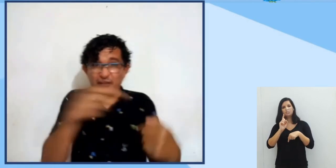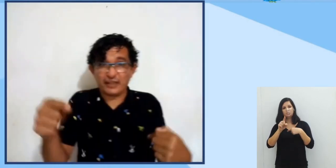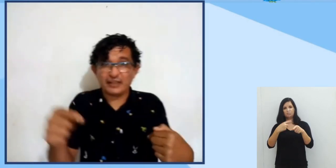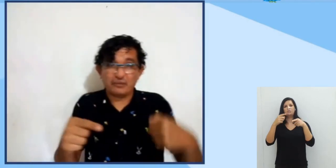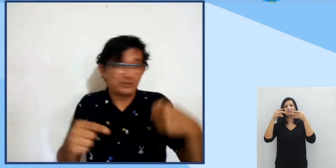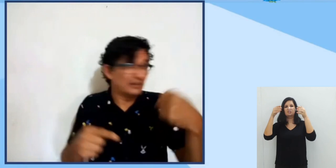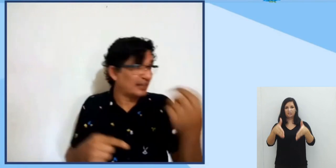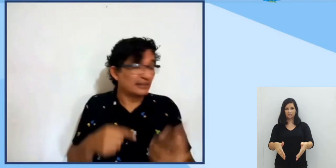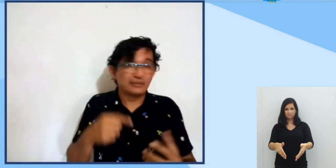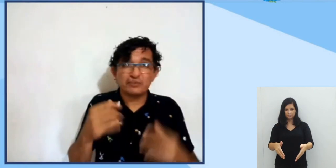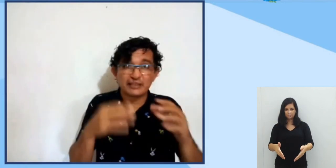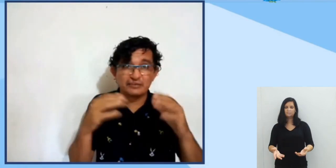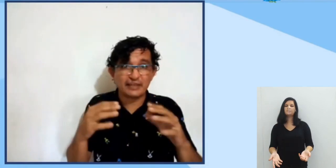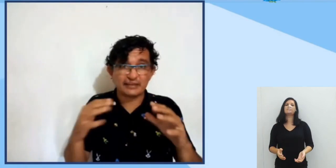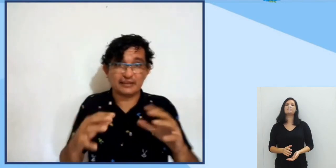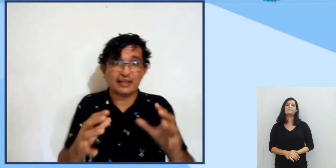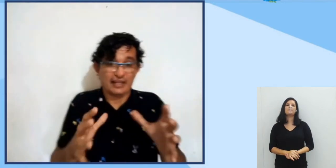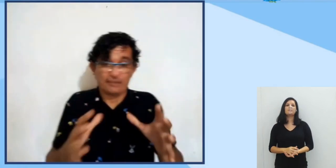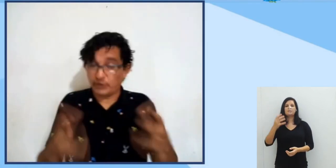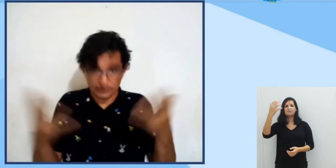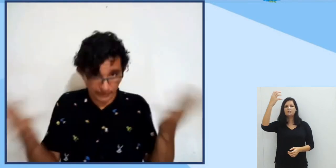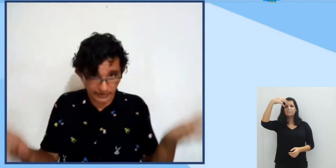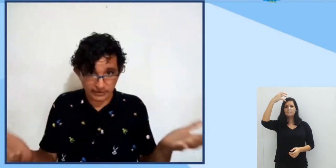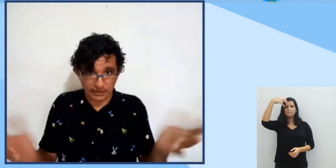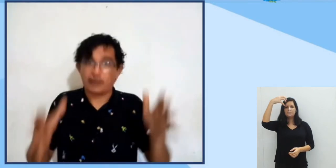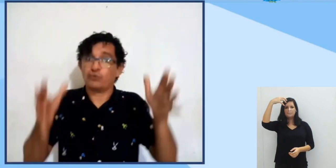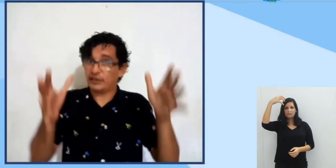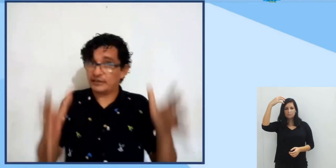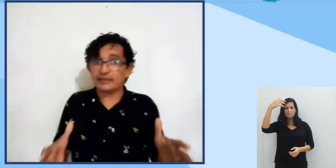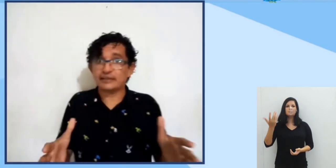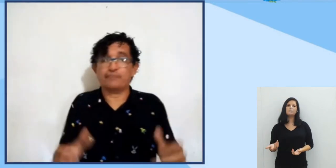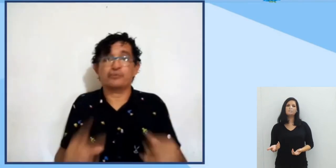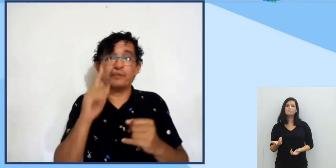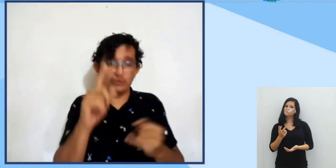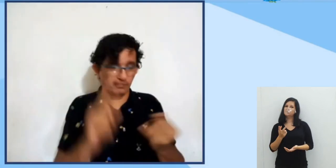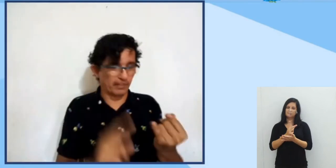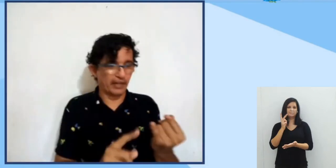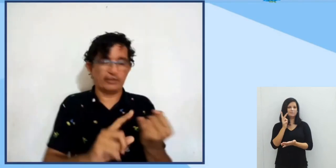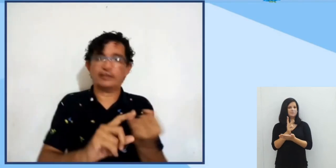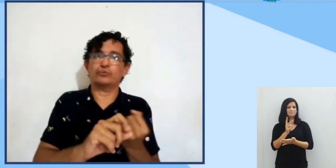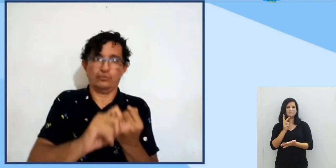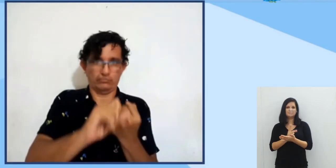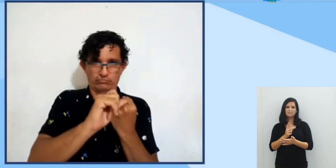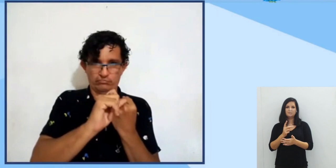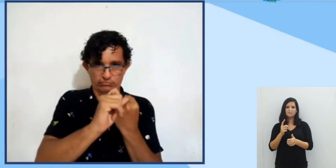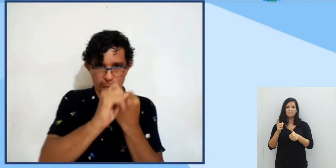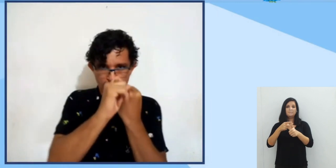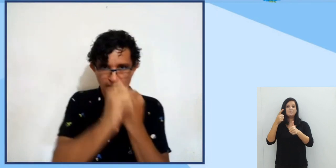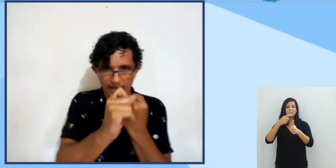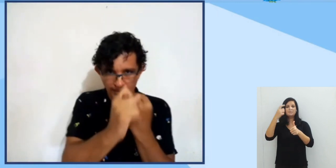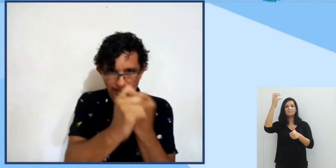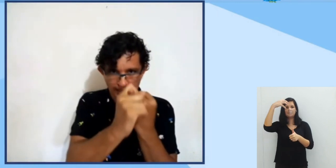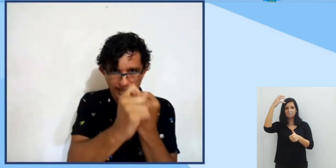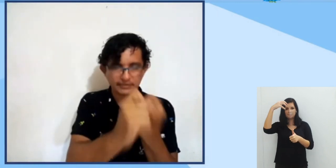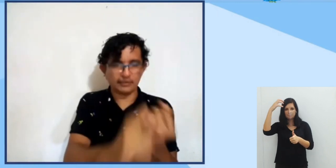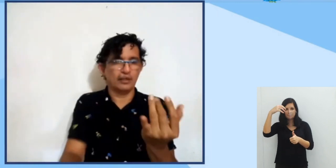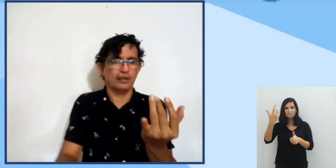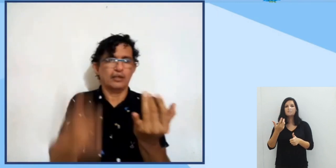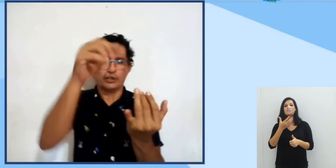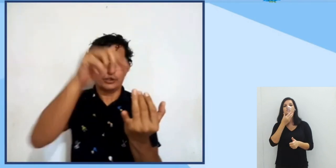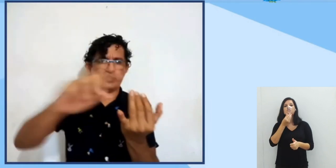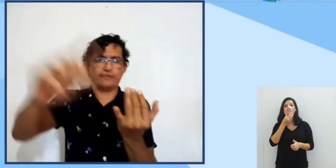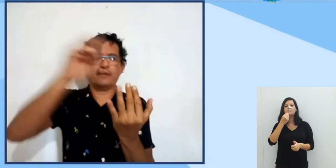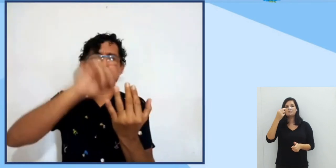banho que eu estava falando a vocês, muitas vezes não, acontecia sempre. O primeiro banho era do chefe da